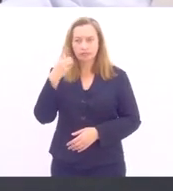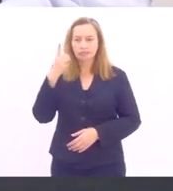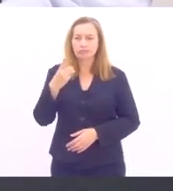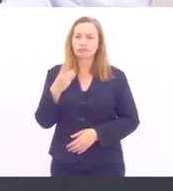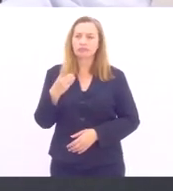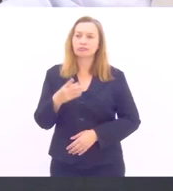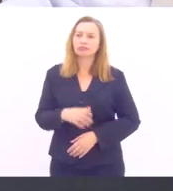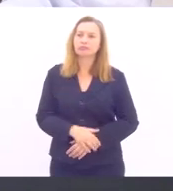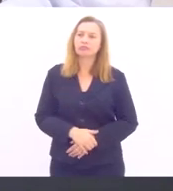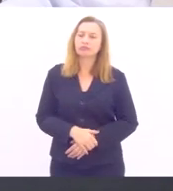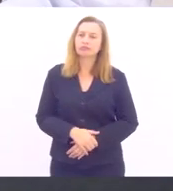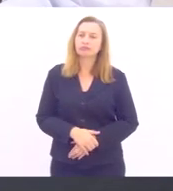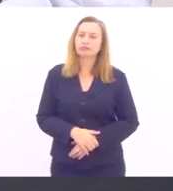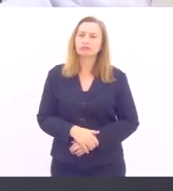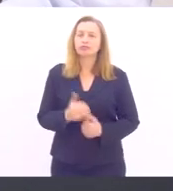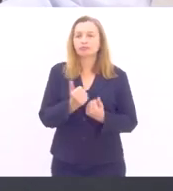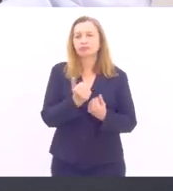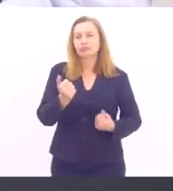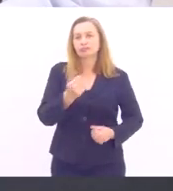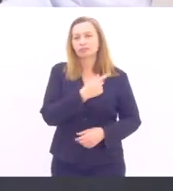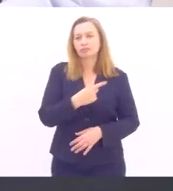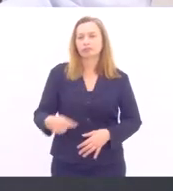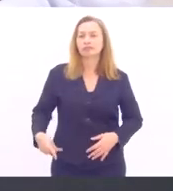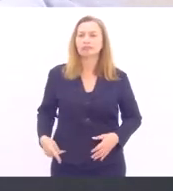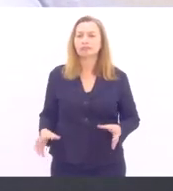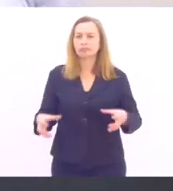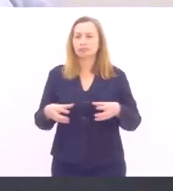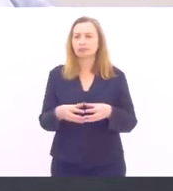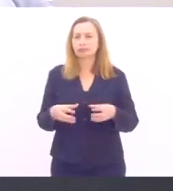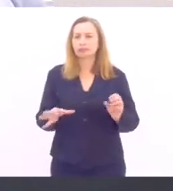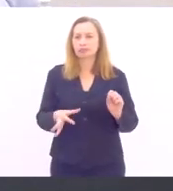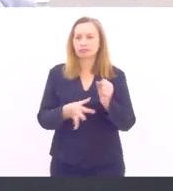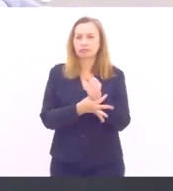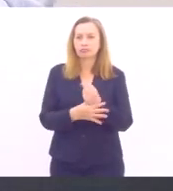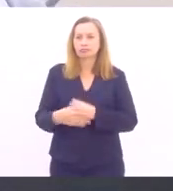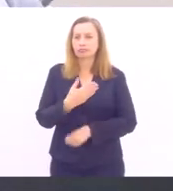coronel. E é vice-presidente da Comissão de Segurança Pública.